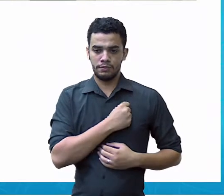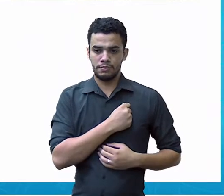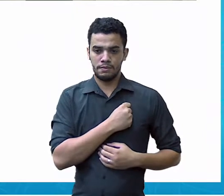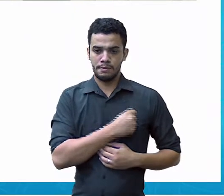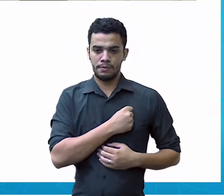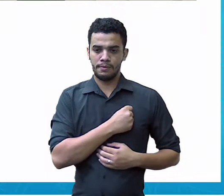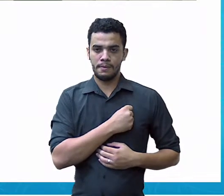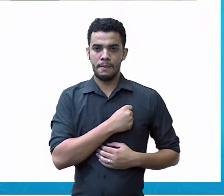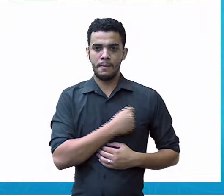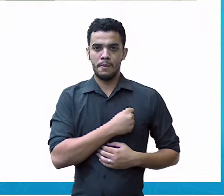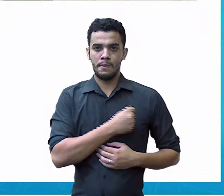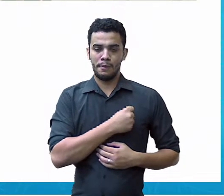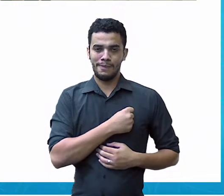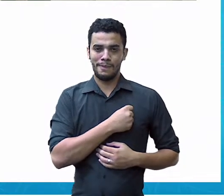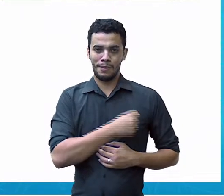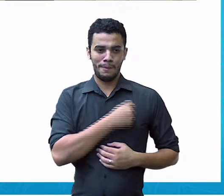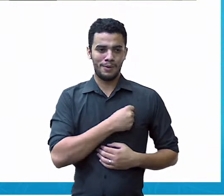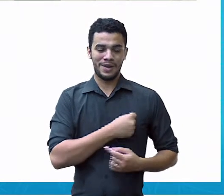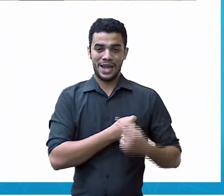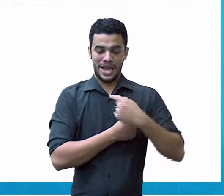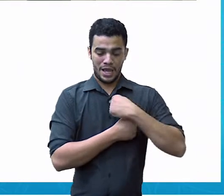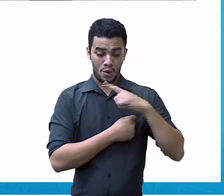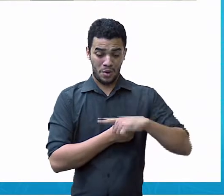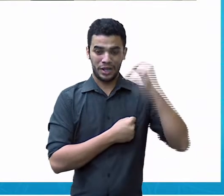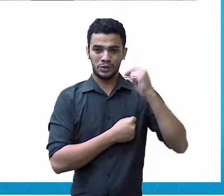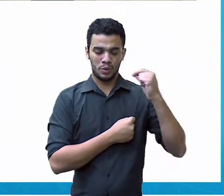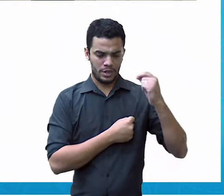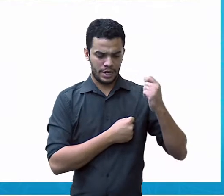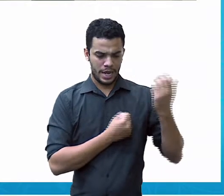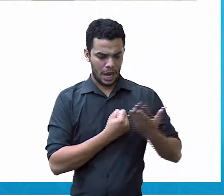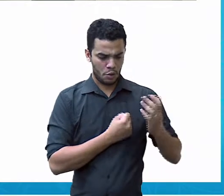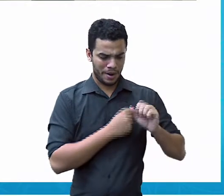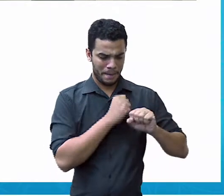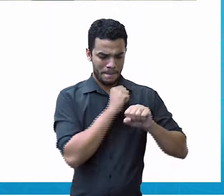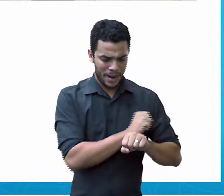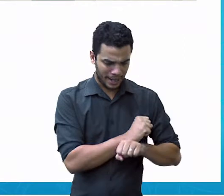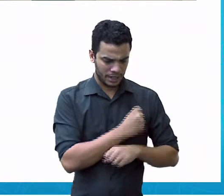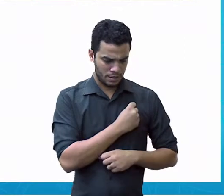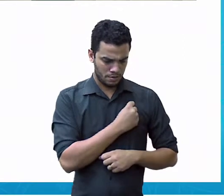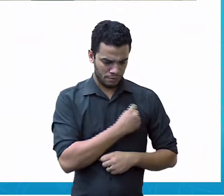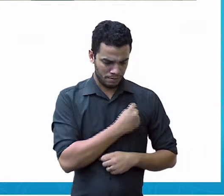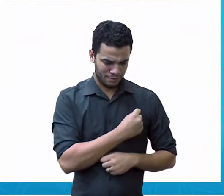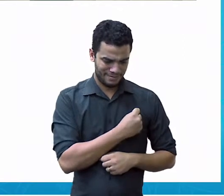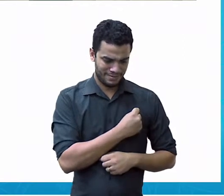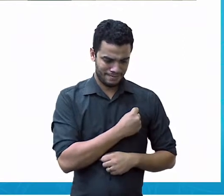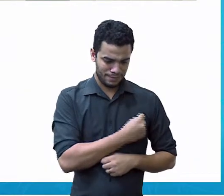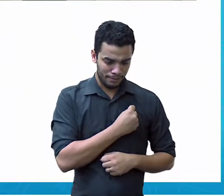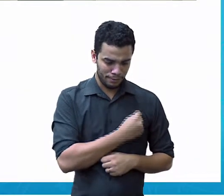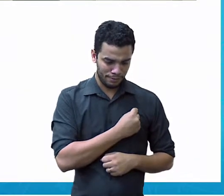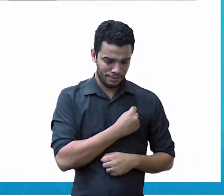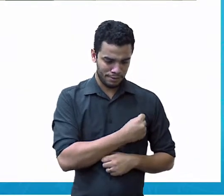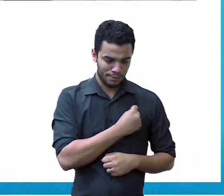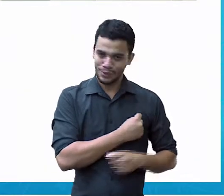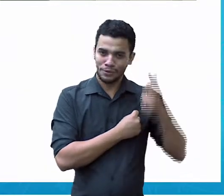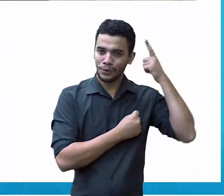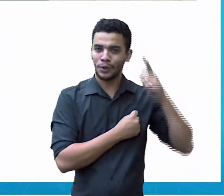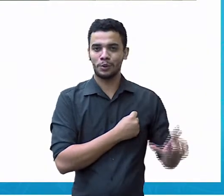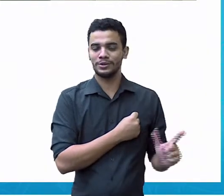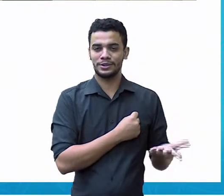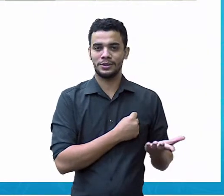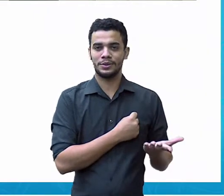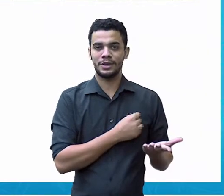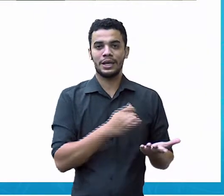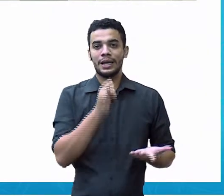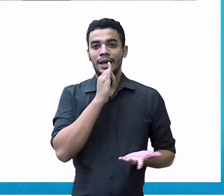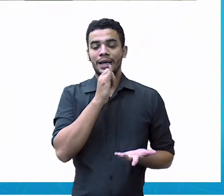está dormindo. Então, nós temos ações voluntárias, que nós fazemos quando nós queremos, com a nossa